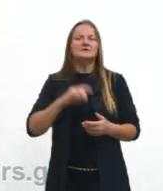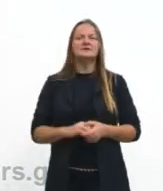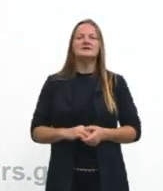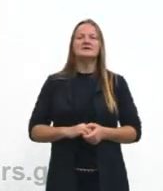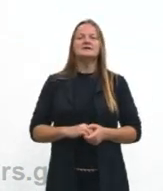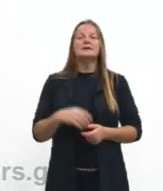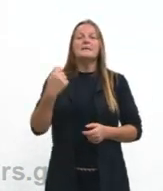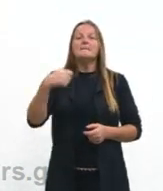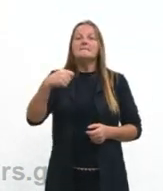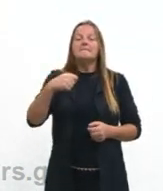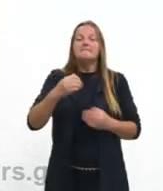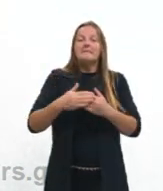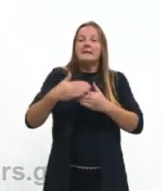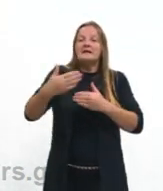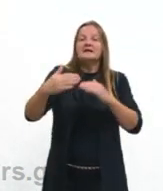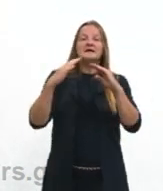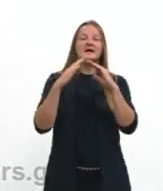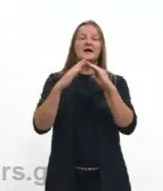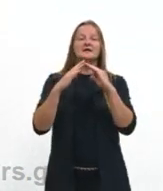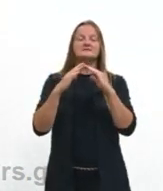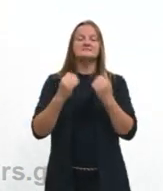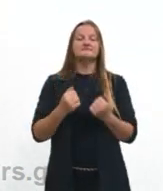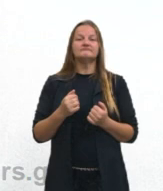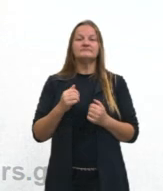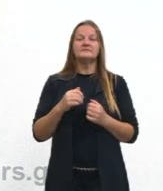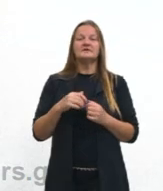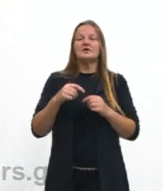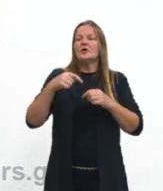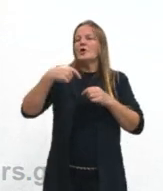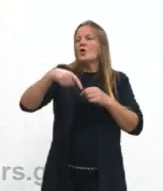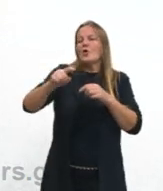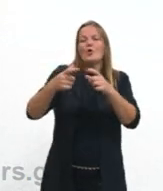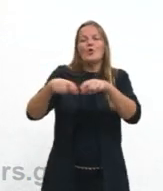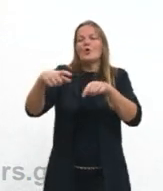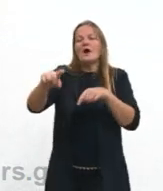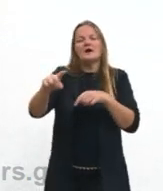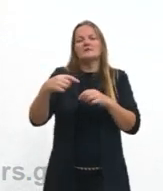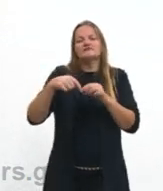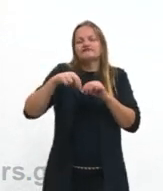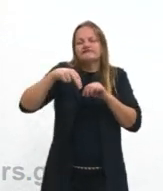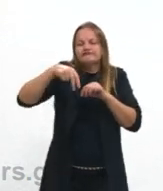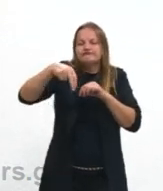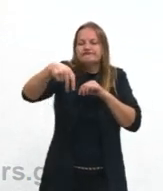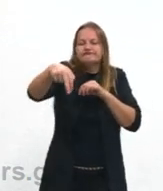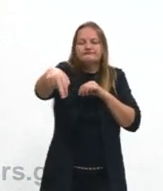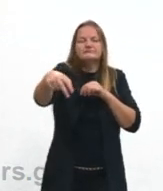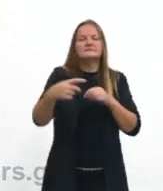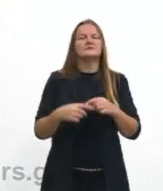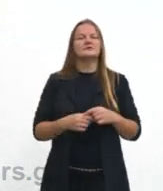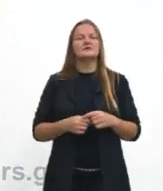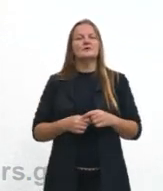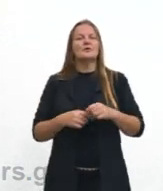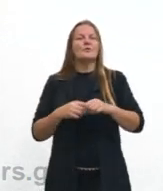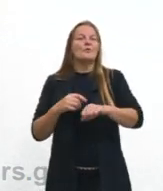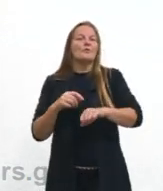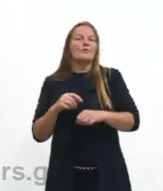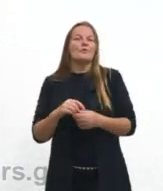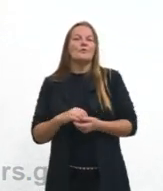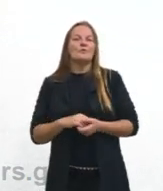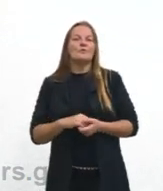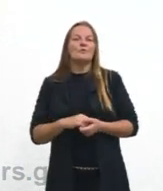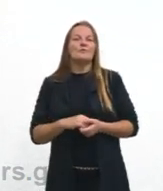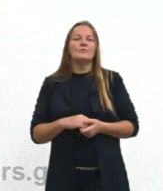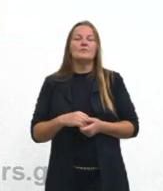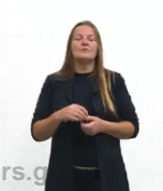é quando a gente precisa sair de casa nos locomover e ir até um determinado lugar né então para pensando que você vai